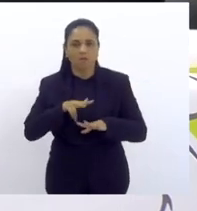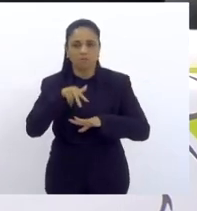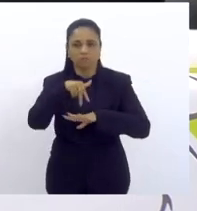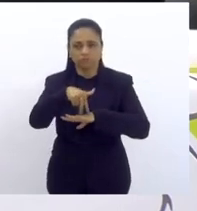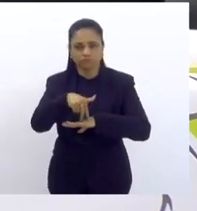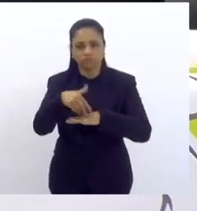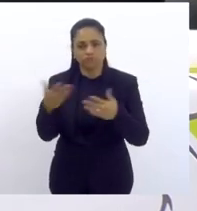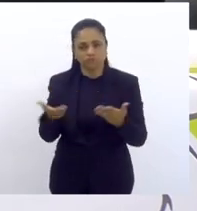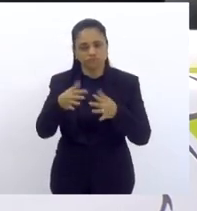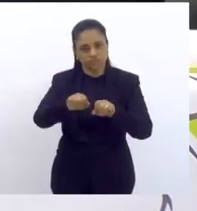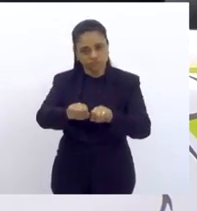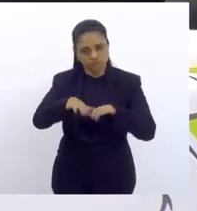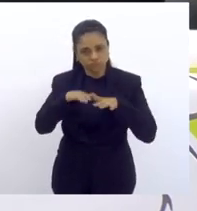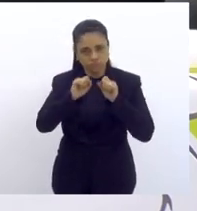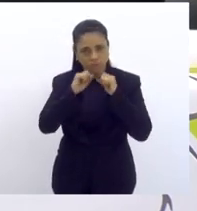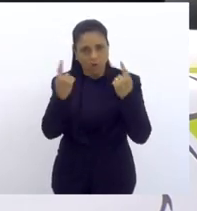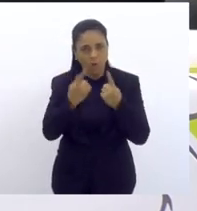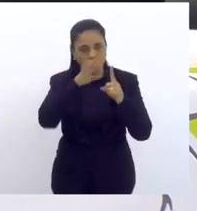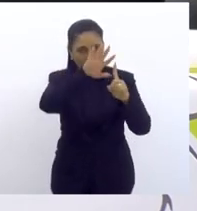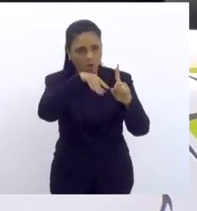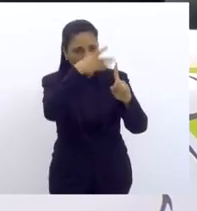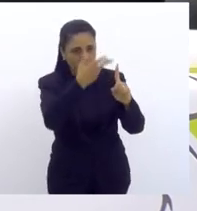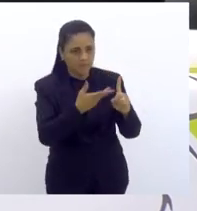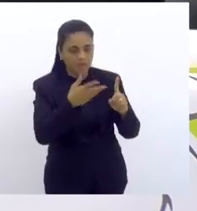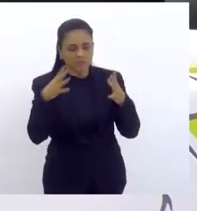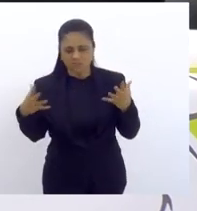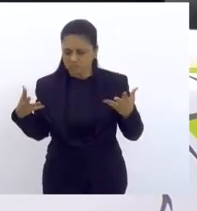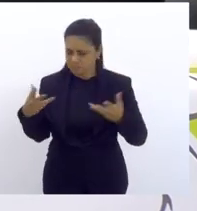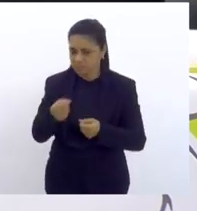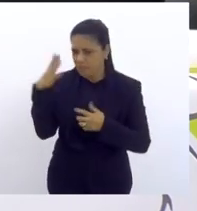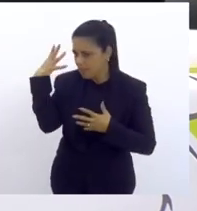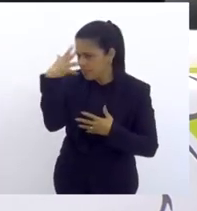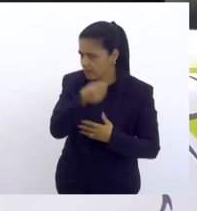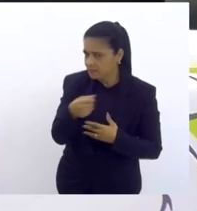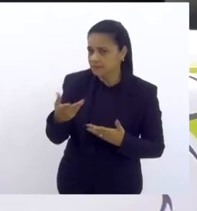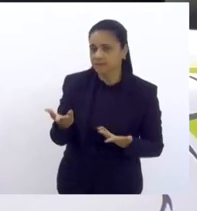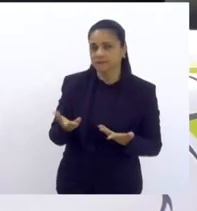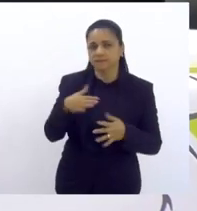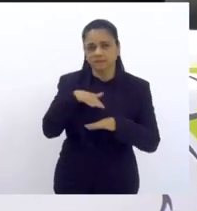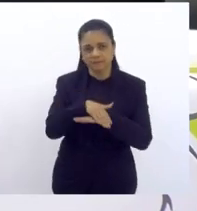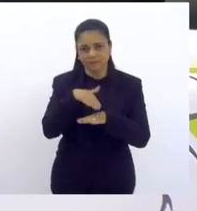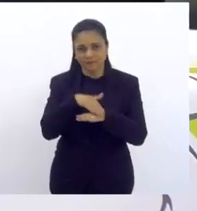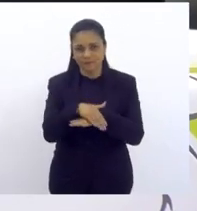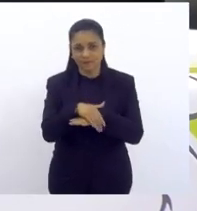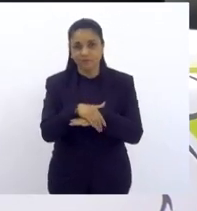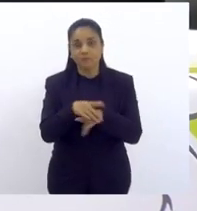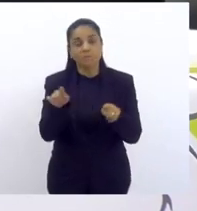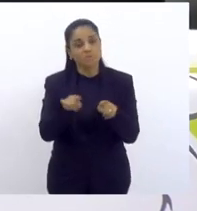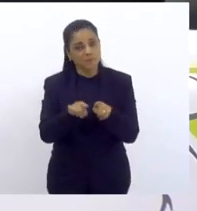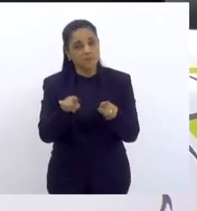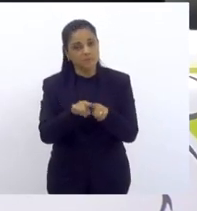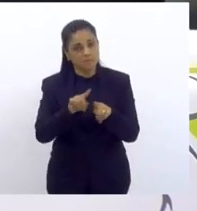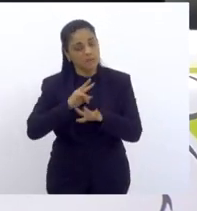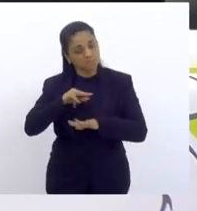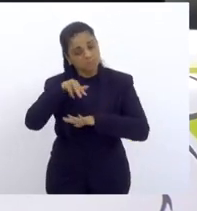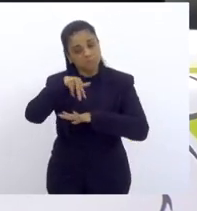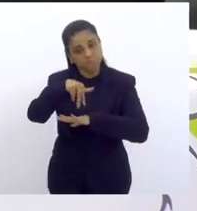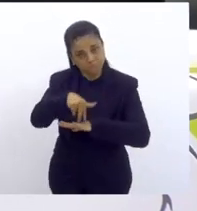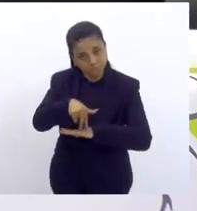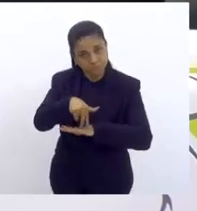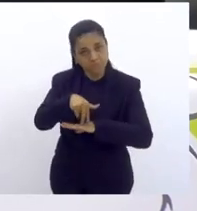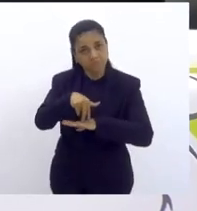na nossa casa so homenagem essa linda sessão nessa noite mas também a gente tem que se fazer presente